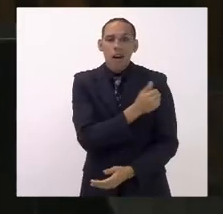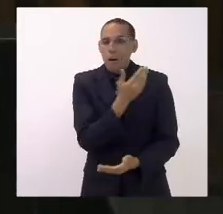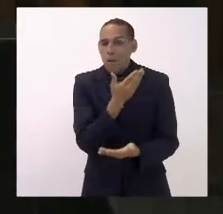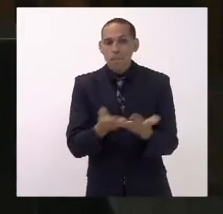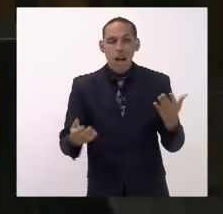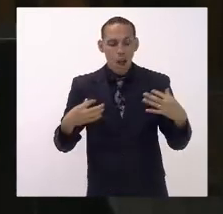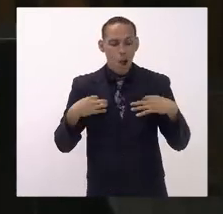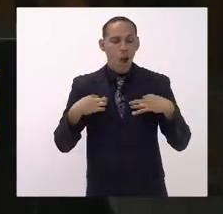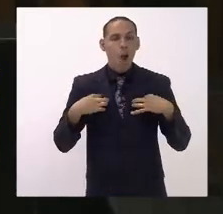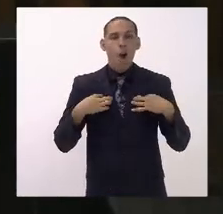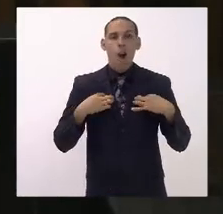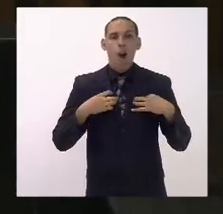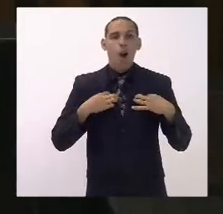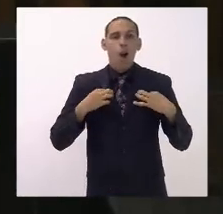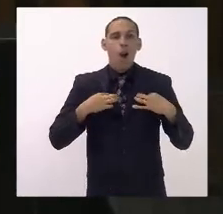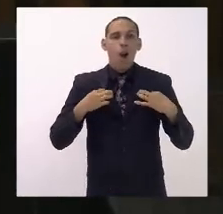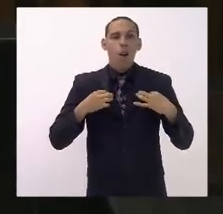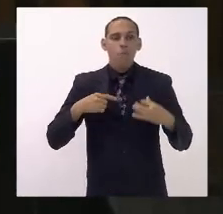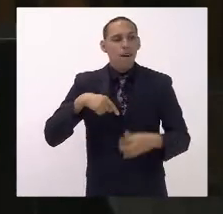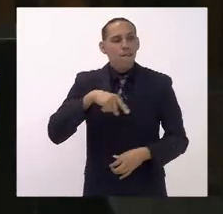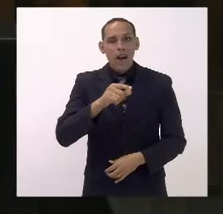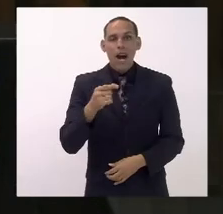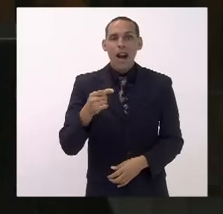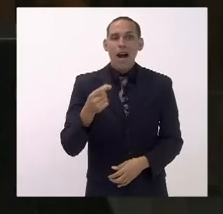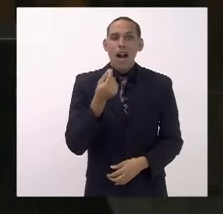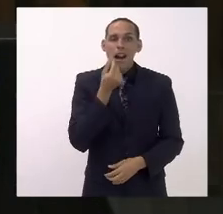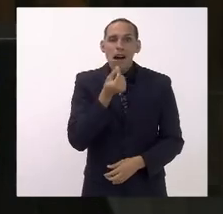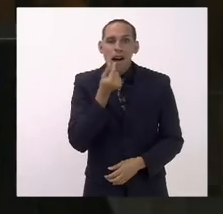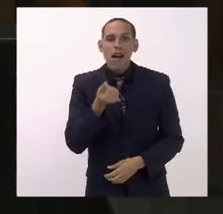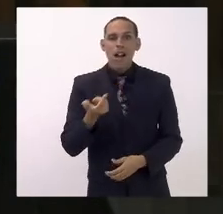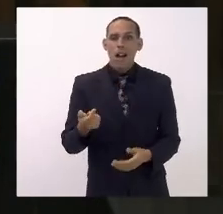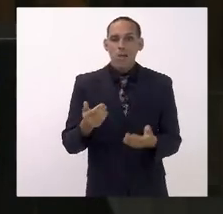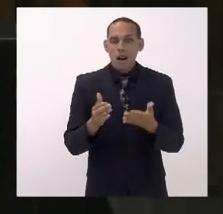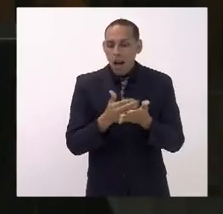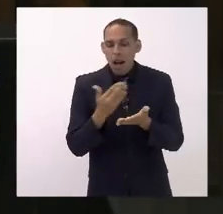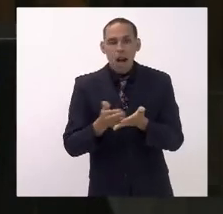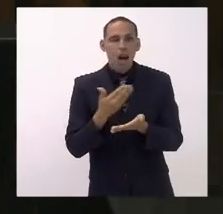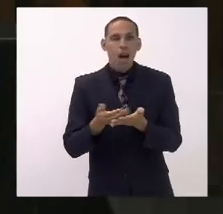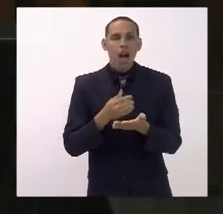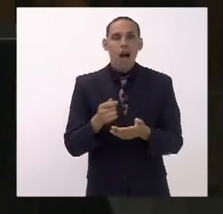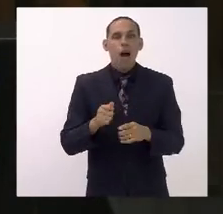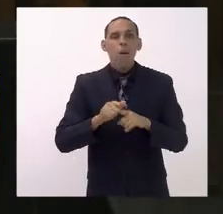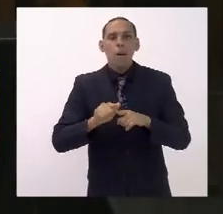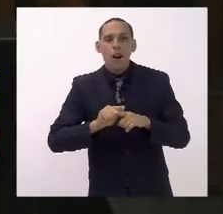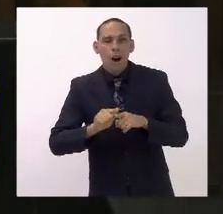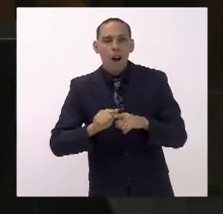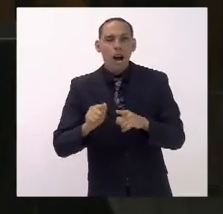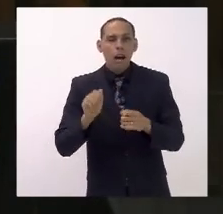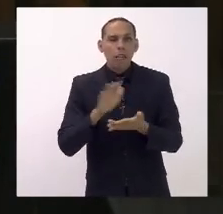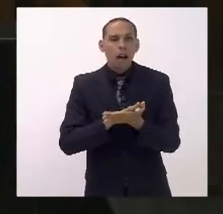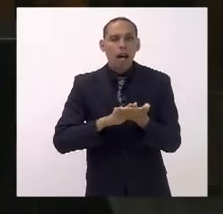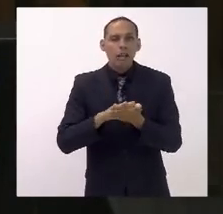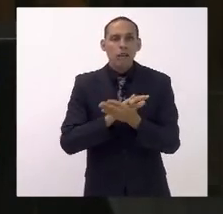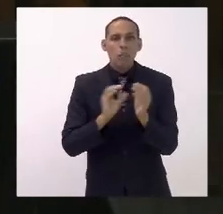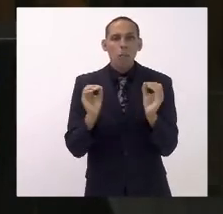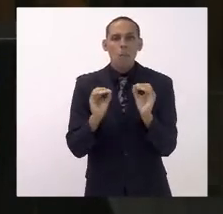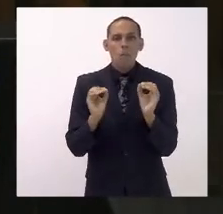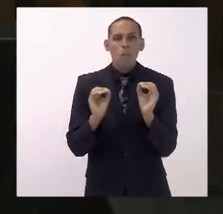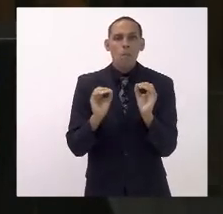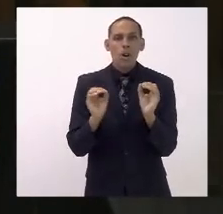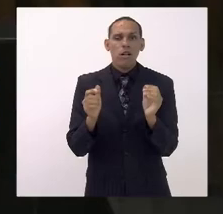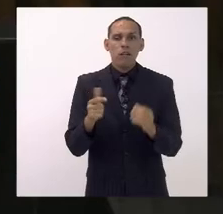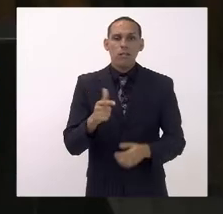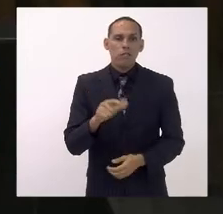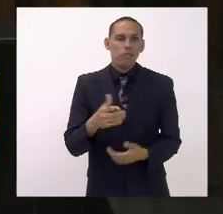uniformes, estão indo para a escola sem lápis, sem caderno, sem borracha e sem roupa para vestir. Então, as escolas